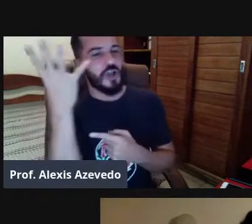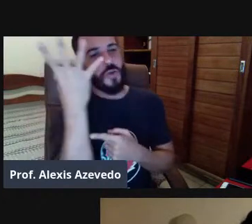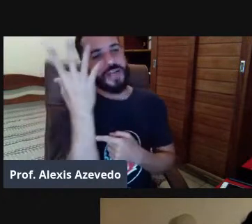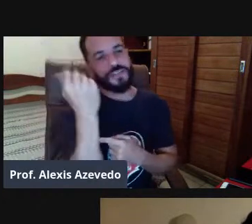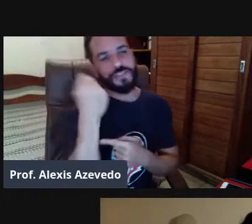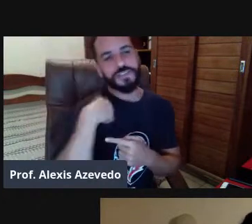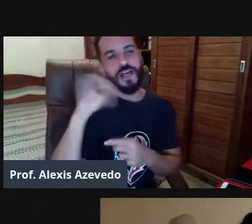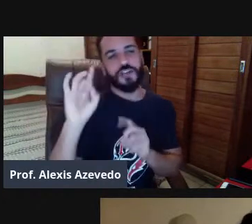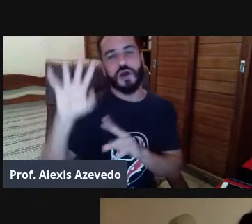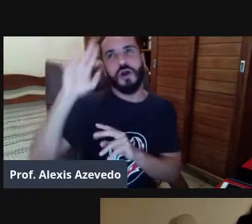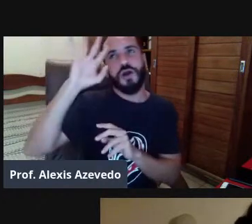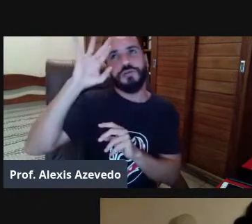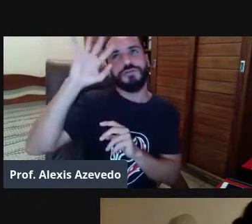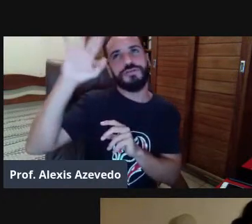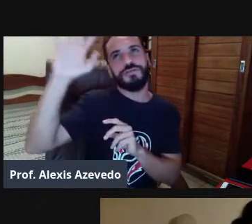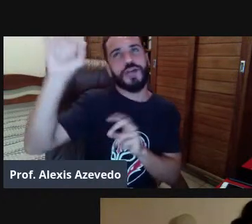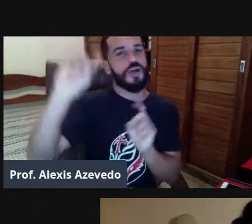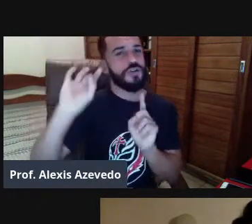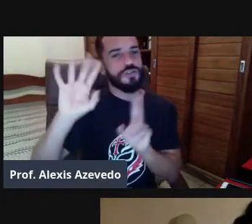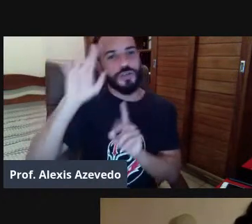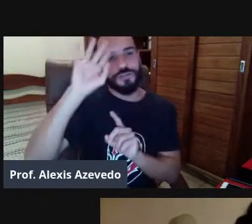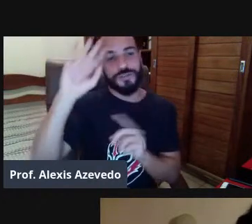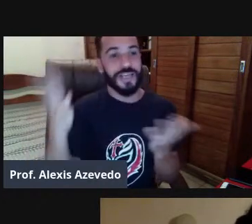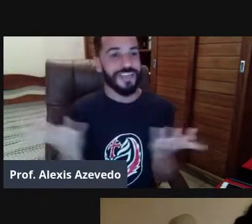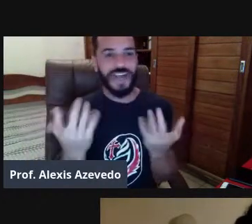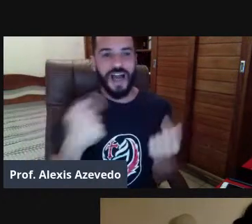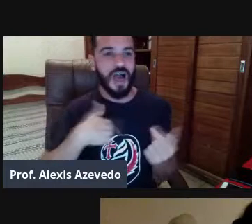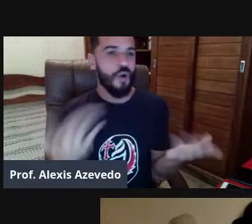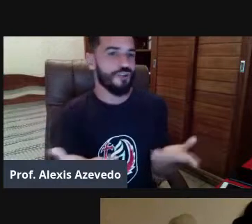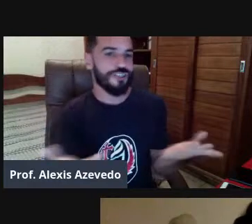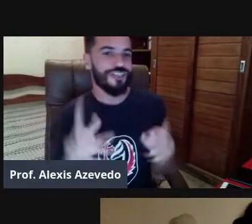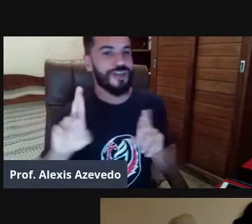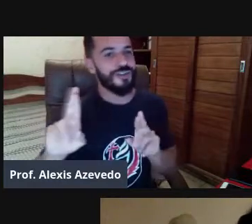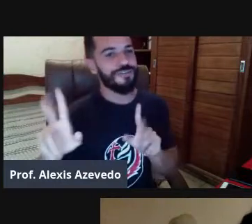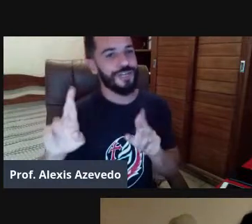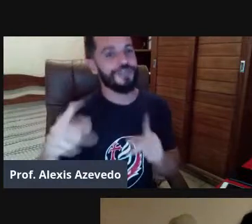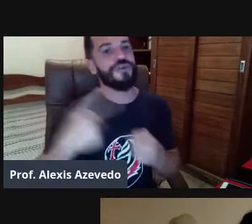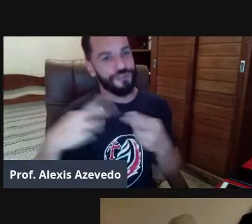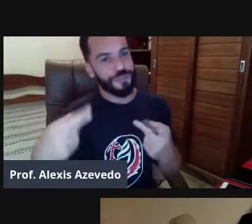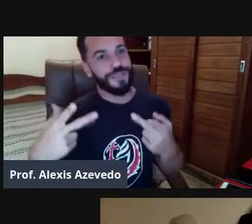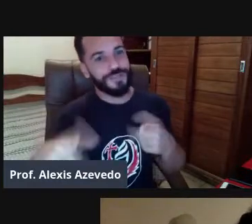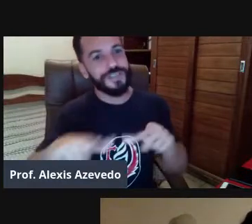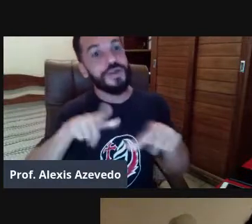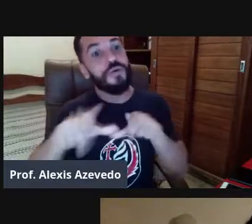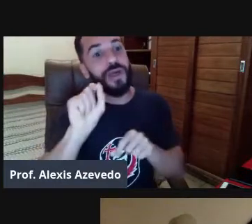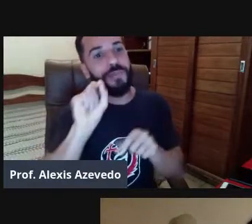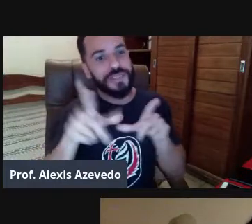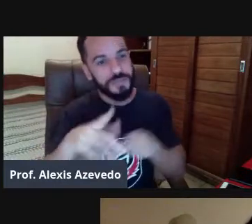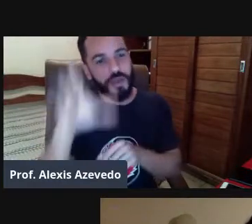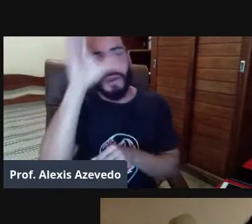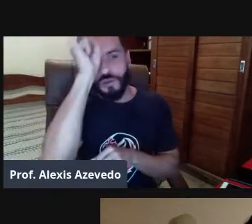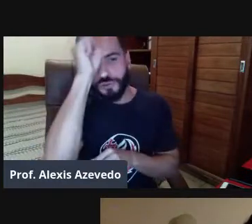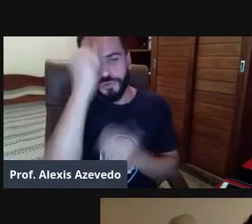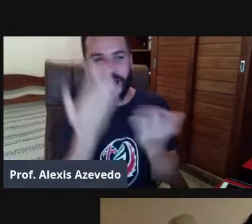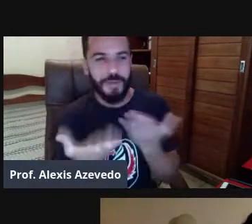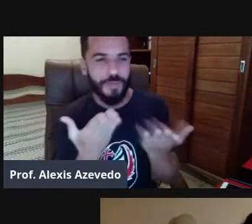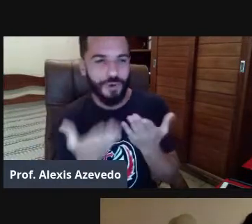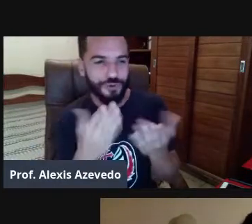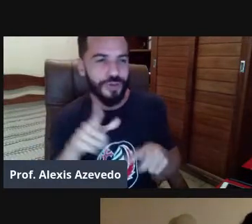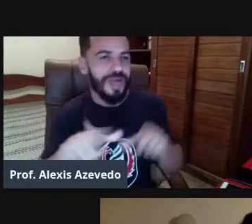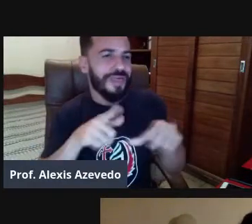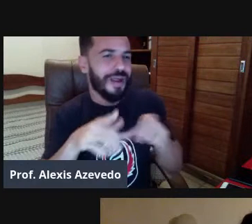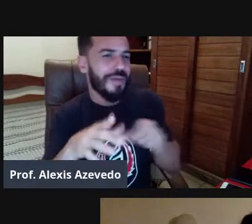se sustenta mais, né? Então, nós todos ralamos muito, pesquisamos muito, estudamos muito, e o